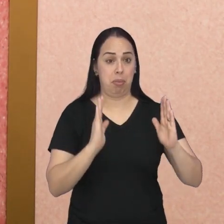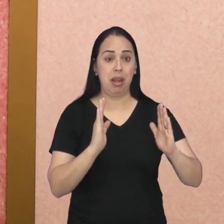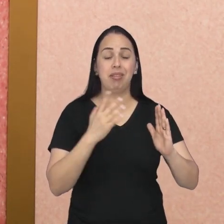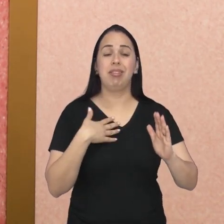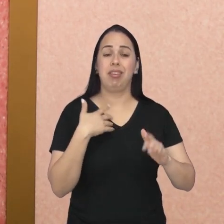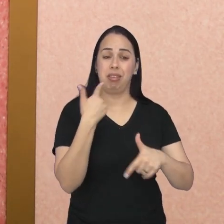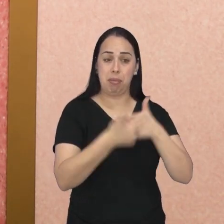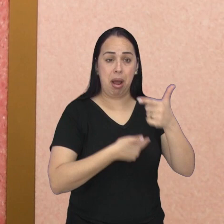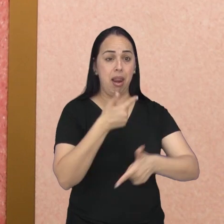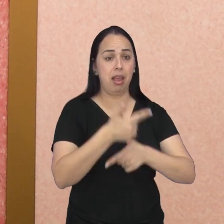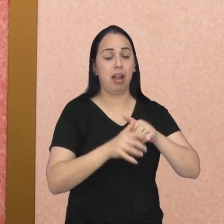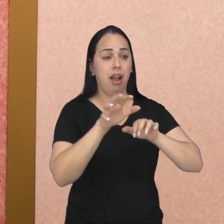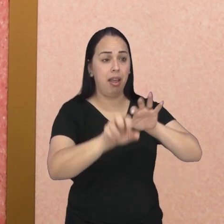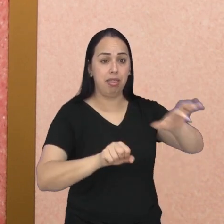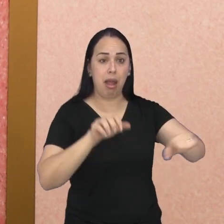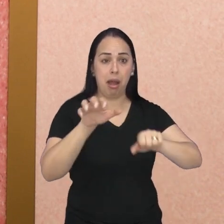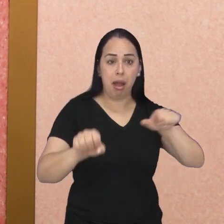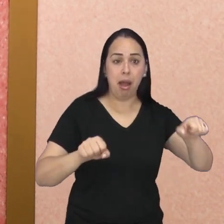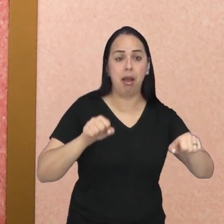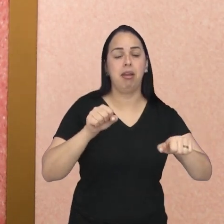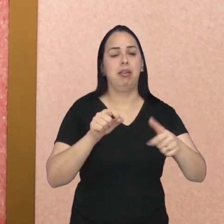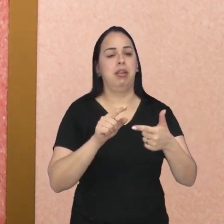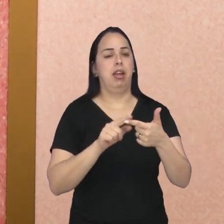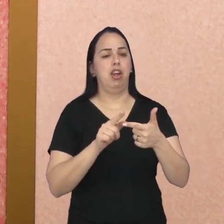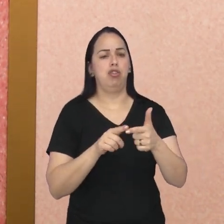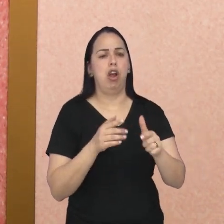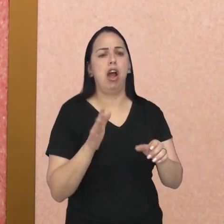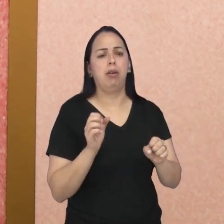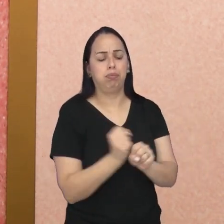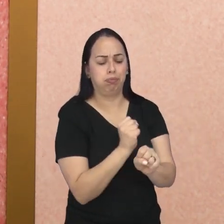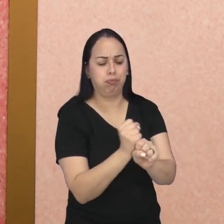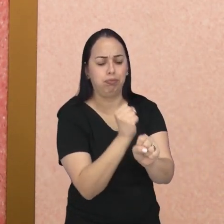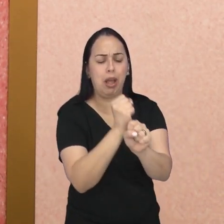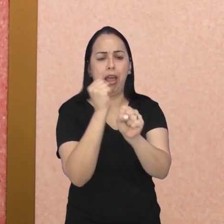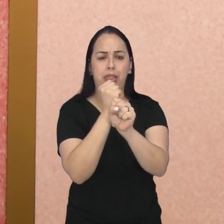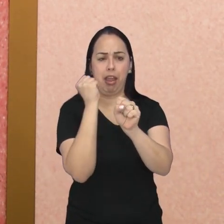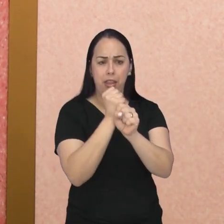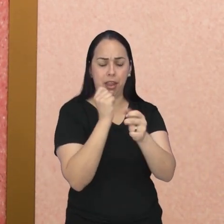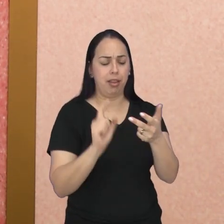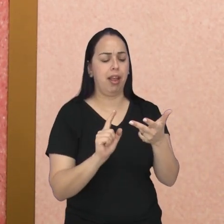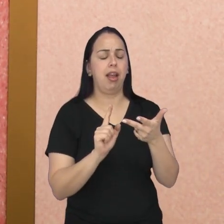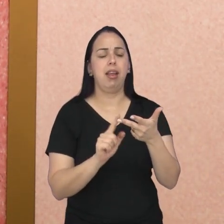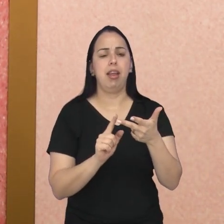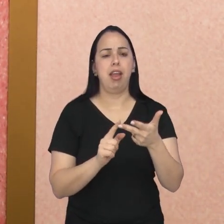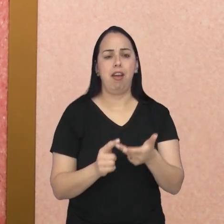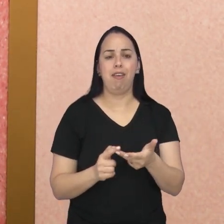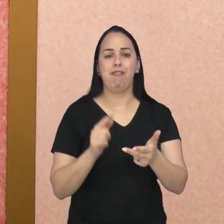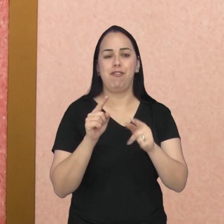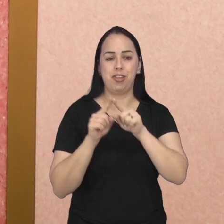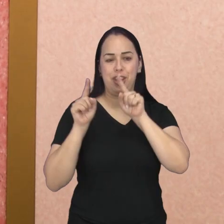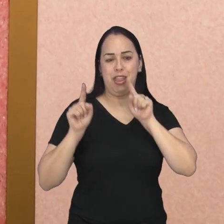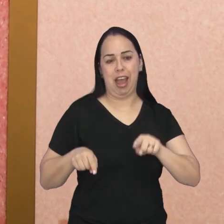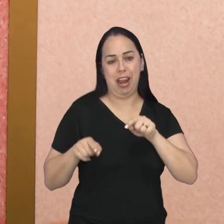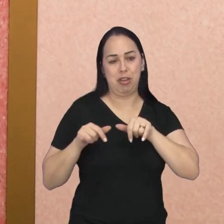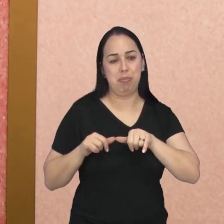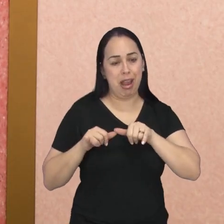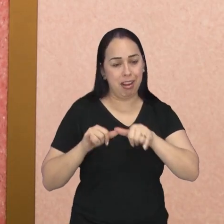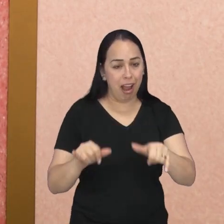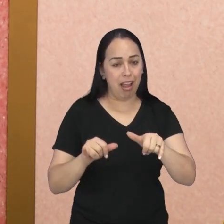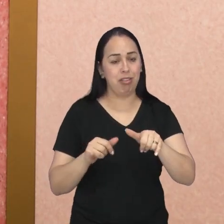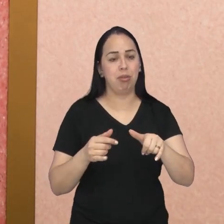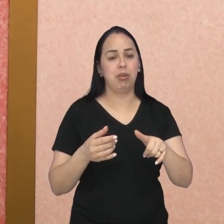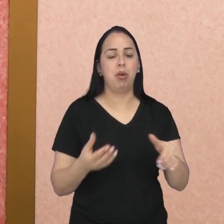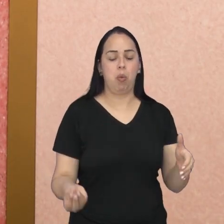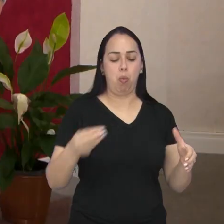catador de papelão aqui em São José, fui servente de pedreiro, fui funcionário de supermercado,